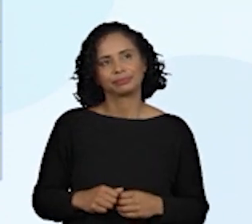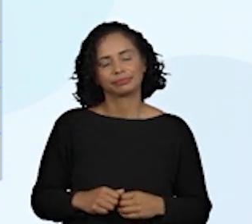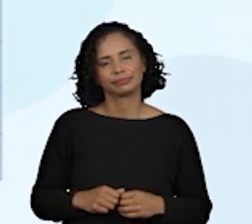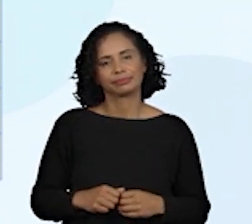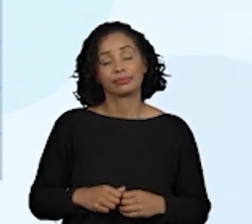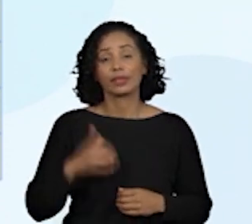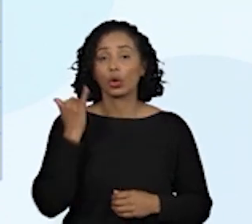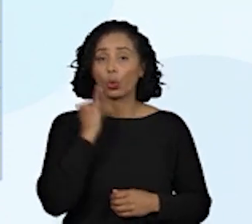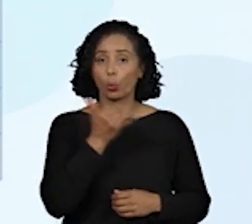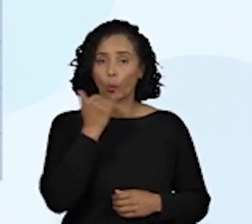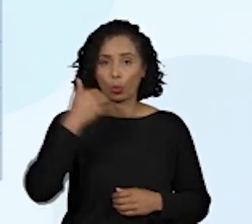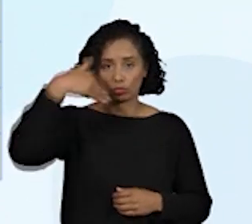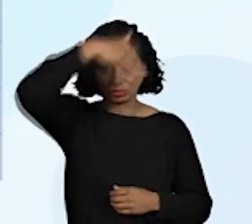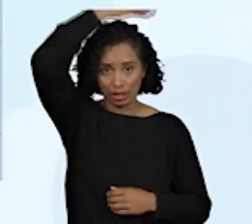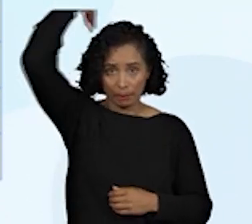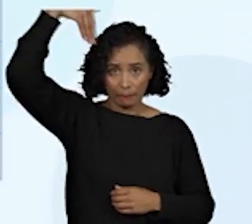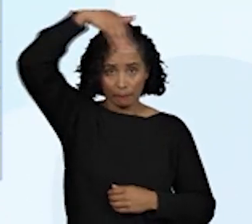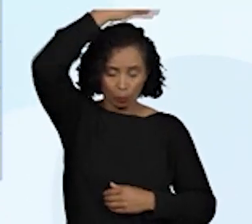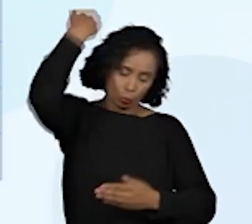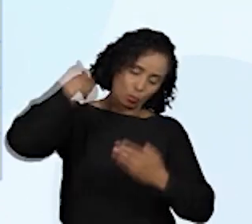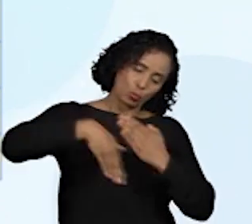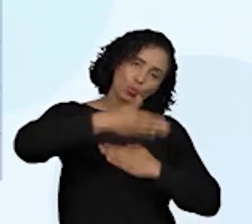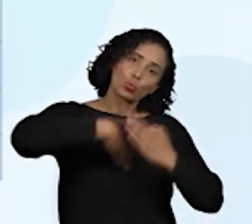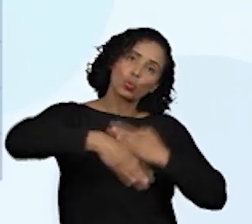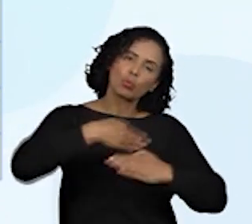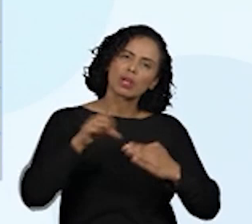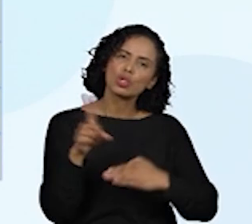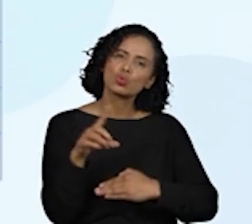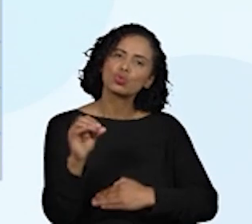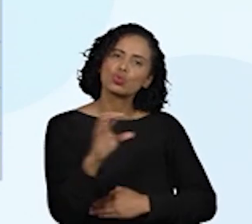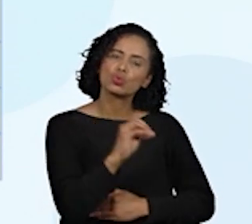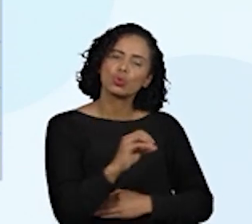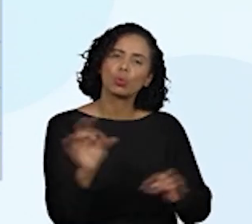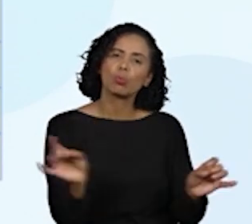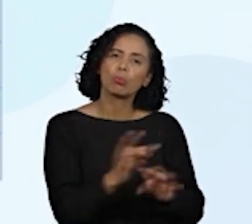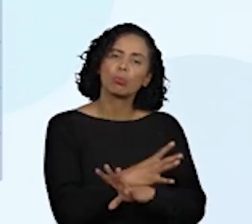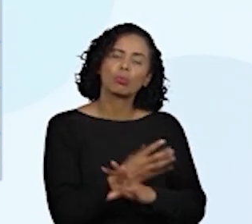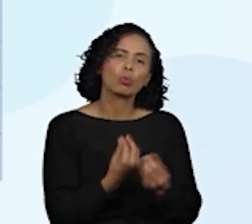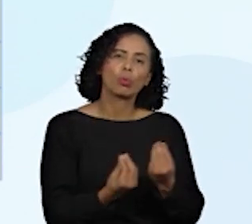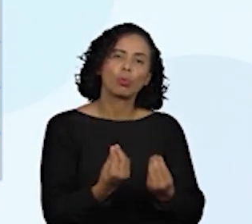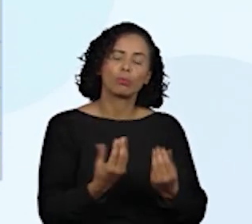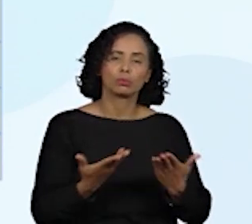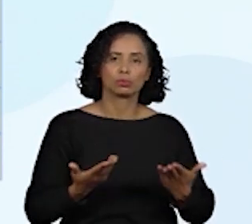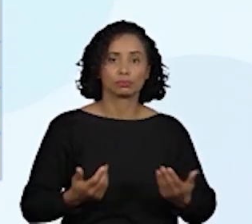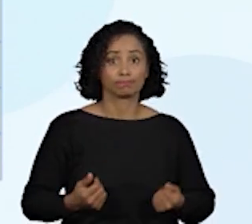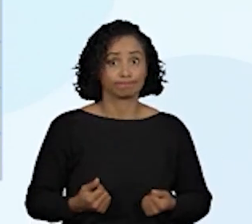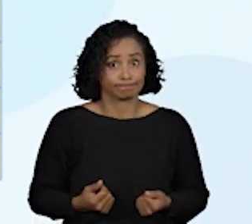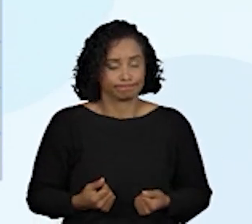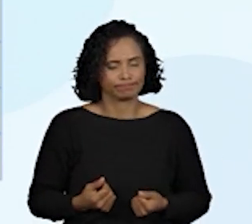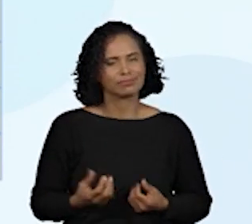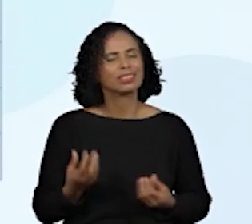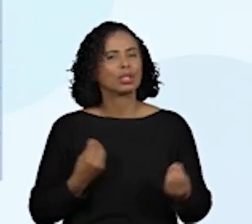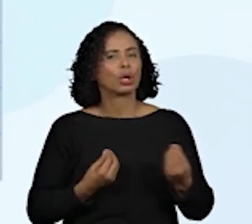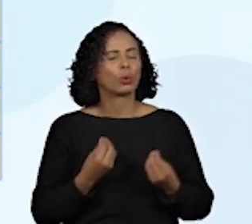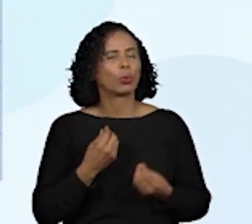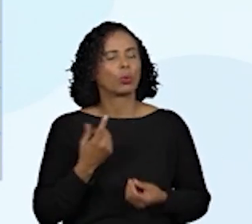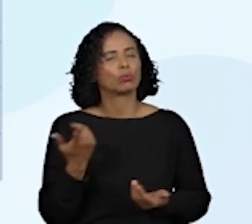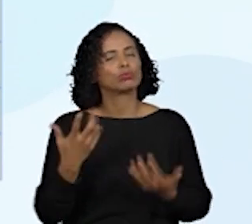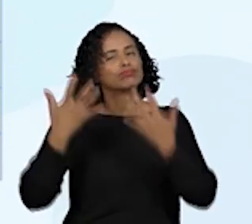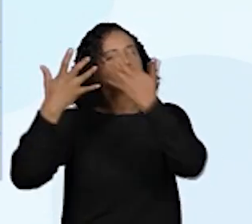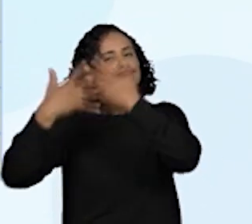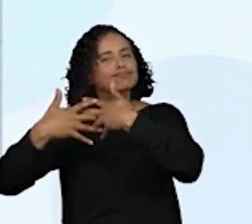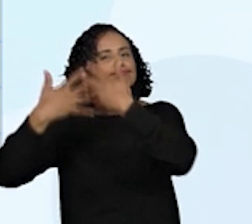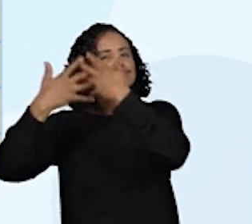da múmia do zoológico? Como poderíamos pensar que terminou, ou melhor, como poderíamos expressar isso?